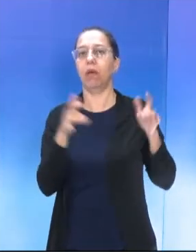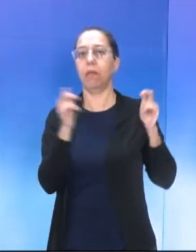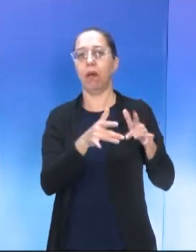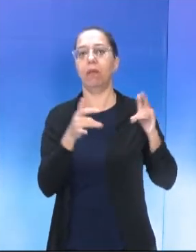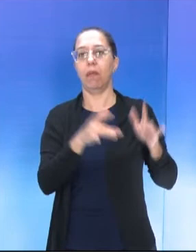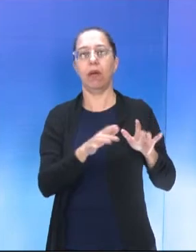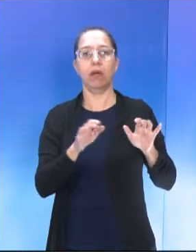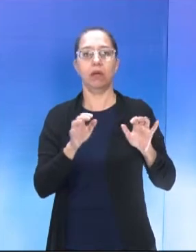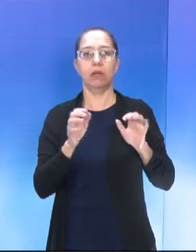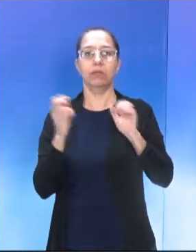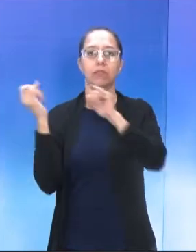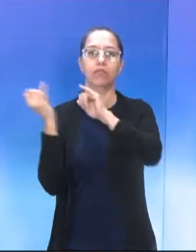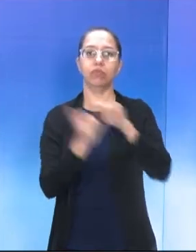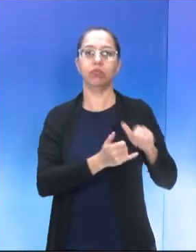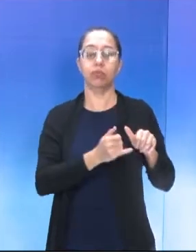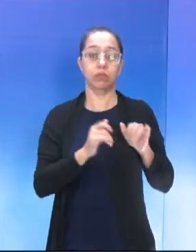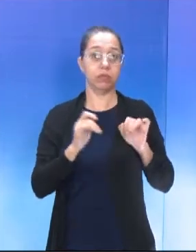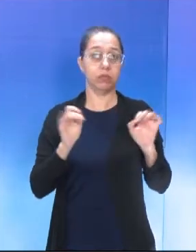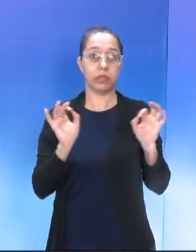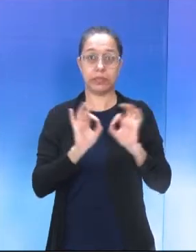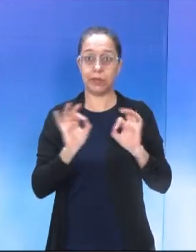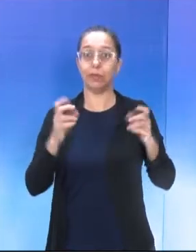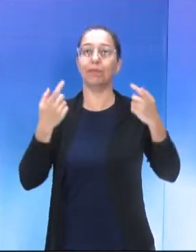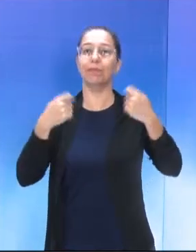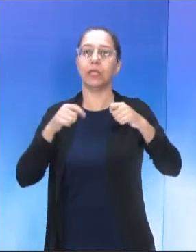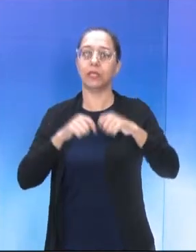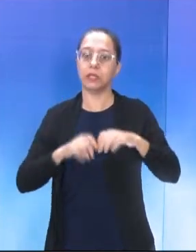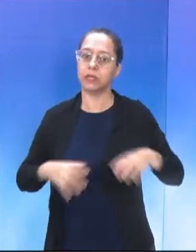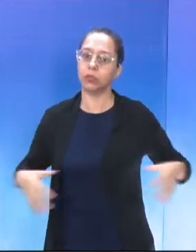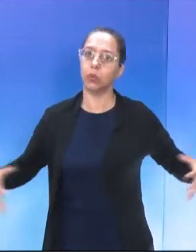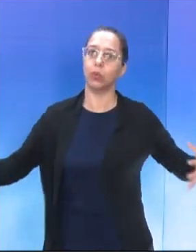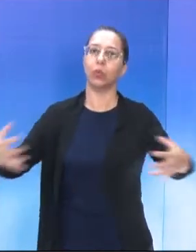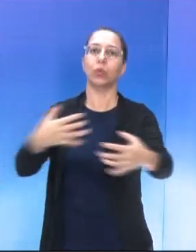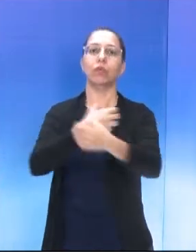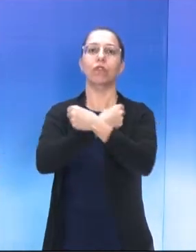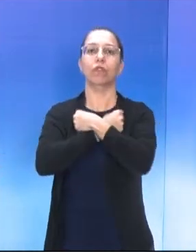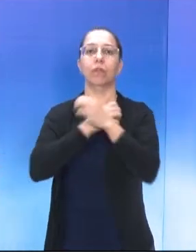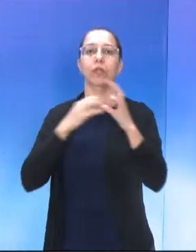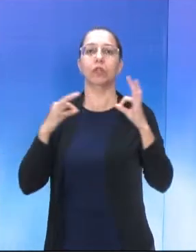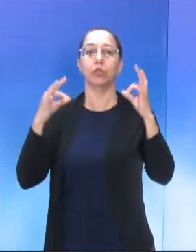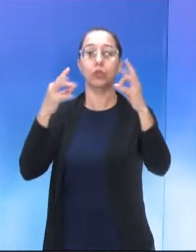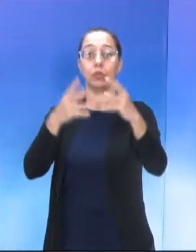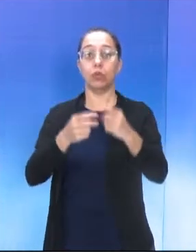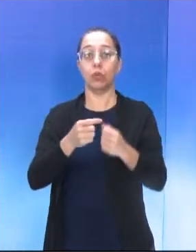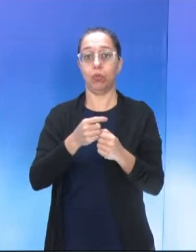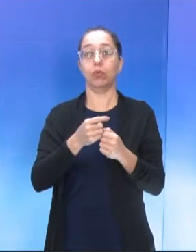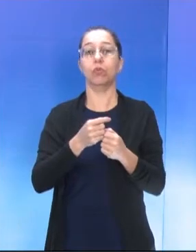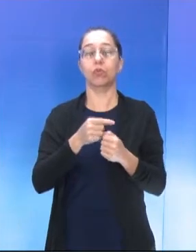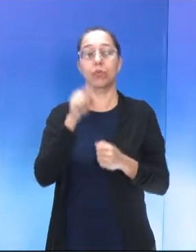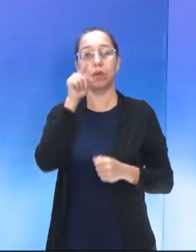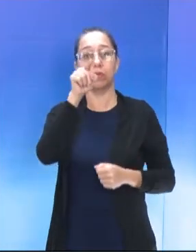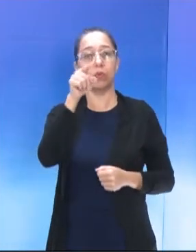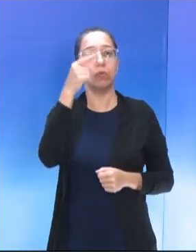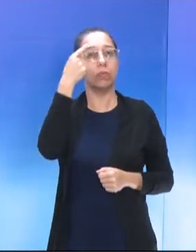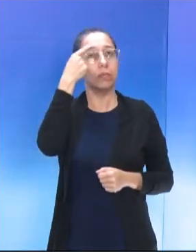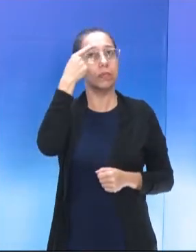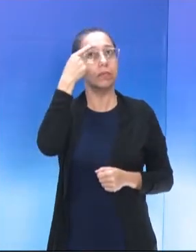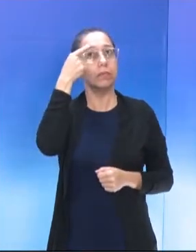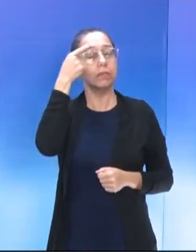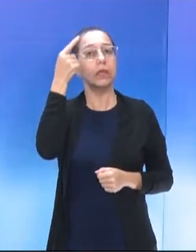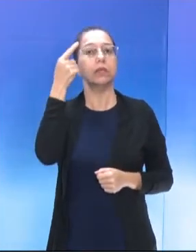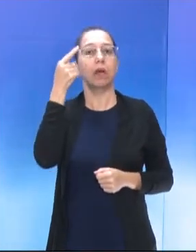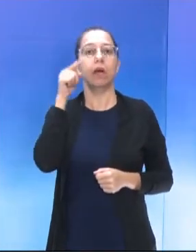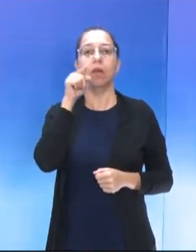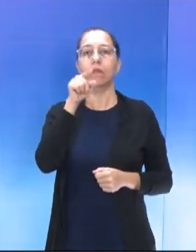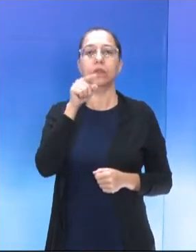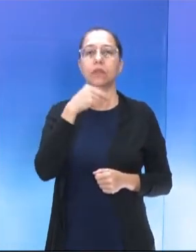humanos. É preciso que haja todo um envolvimento, e isso, eu estou falando isso para que você desperte esse tipo de pensamento. Você não